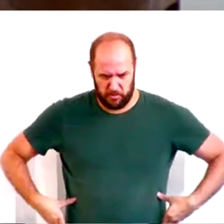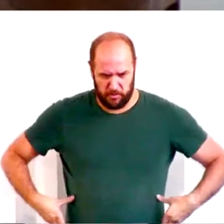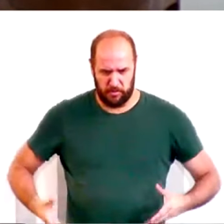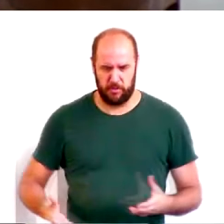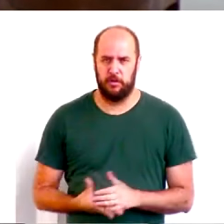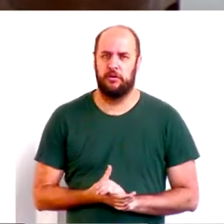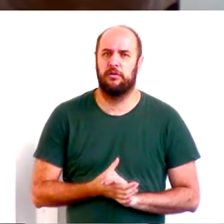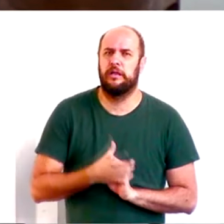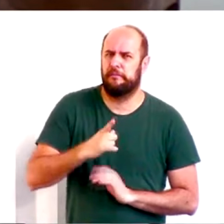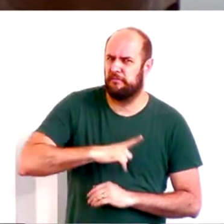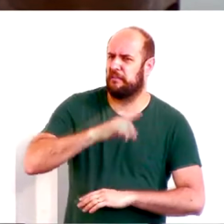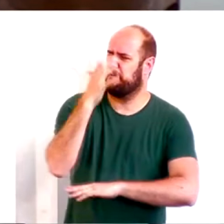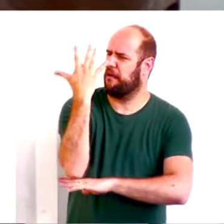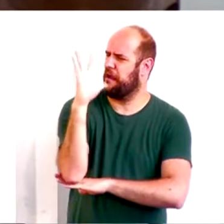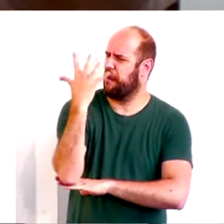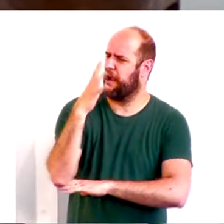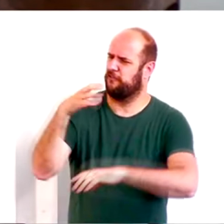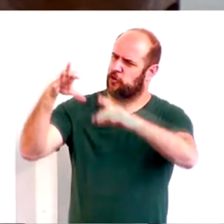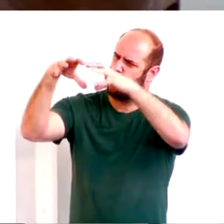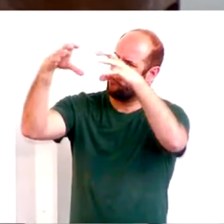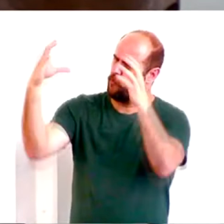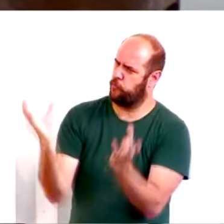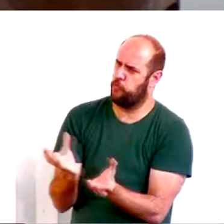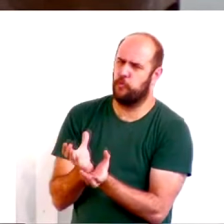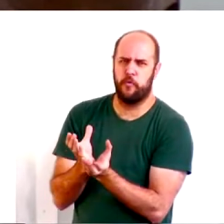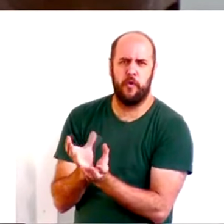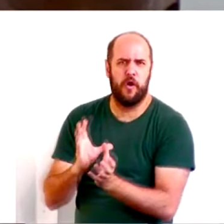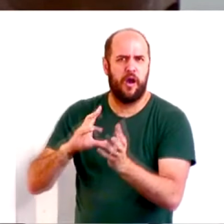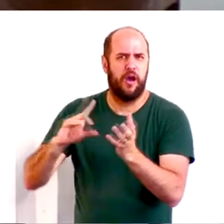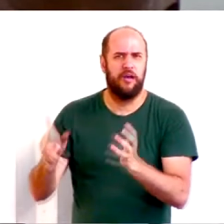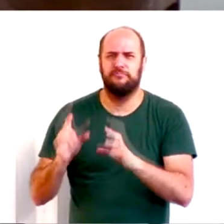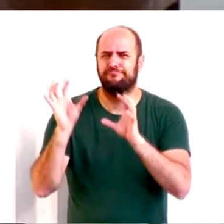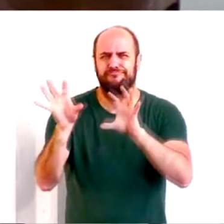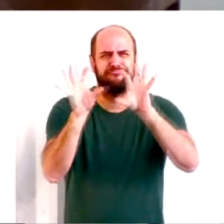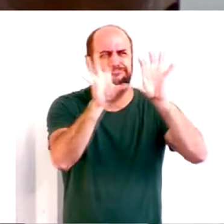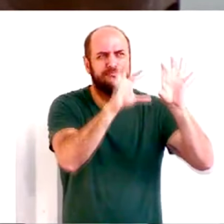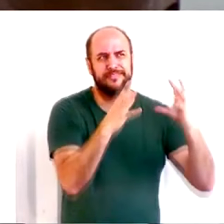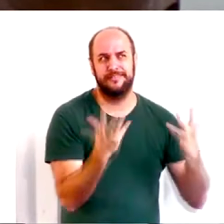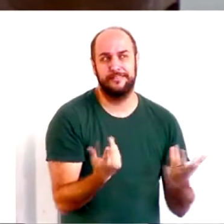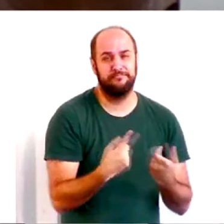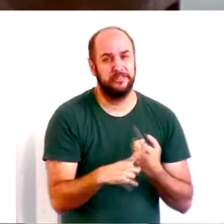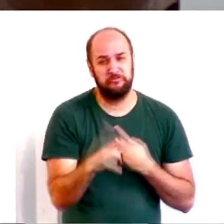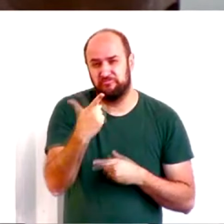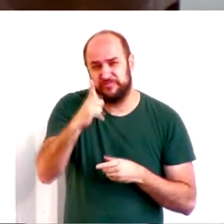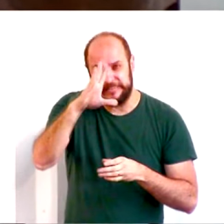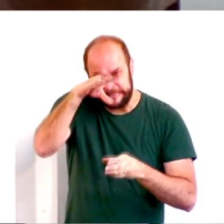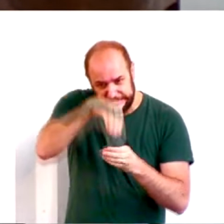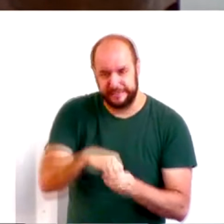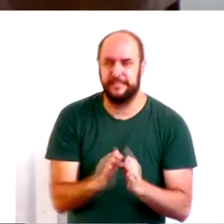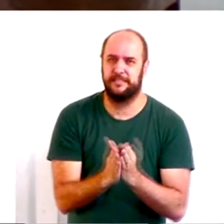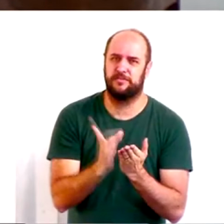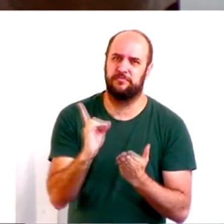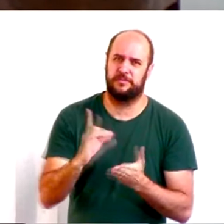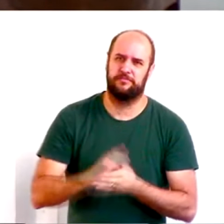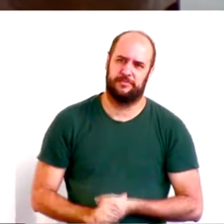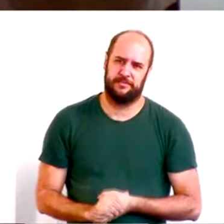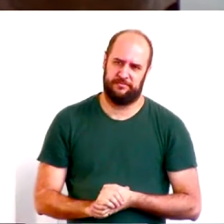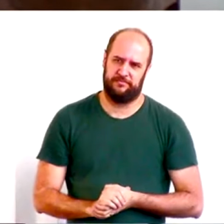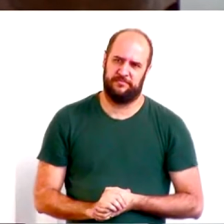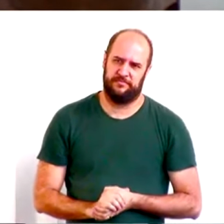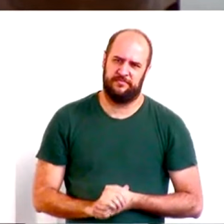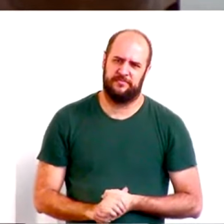árvores as guirlandas E tantas outras coisas que verdadeiramente não estão num texto bíblico original nós temos